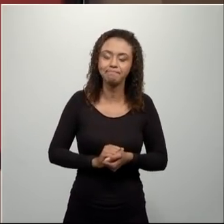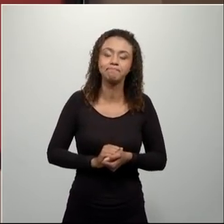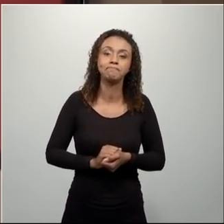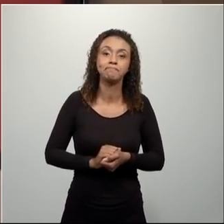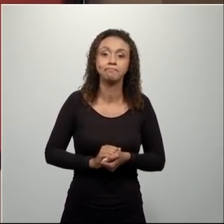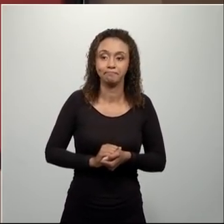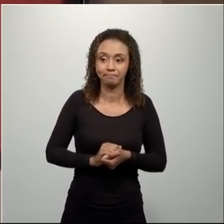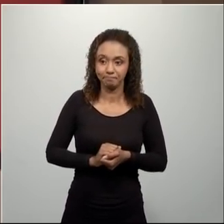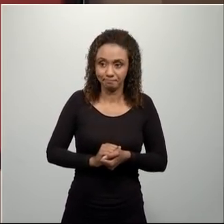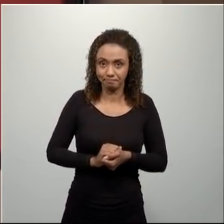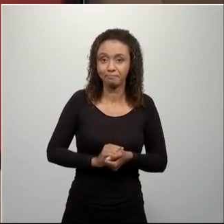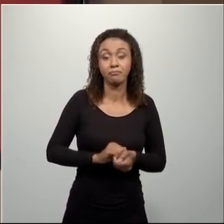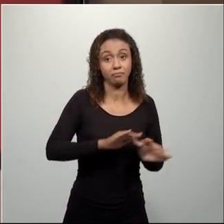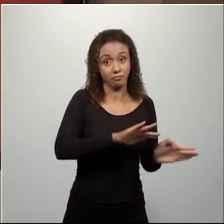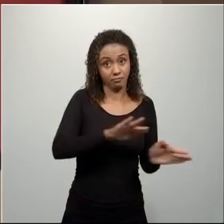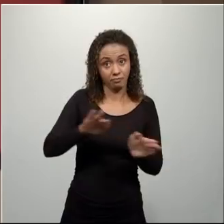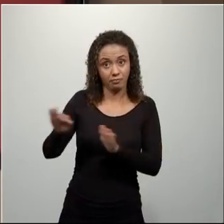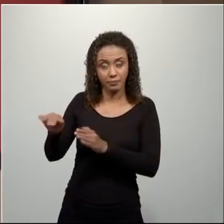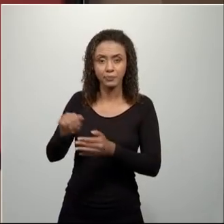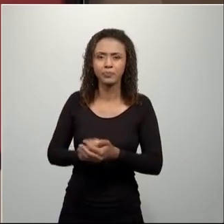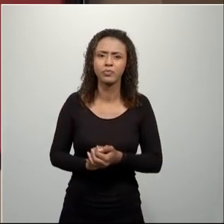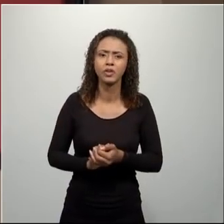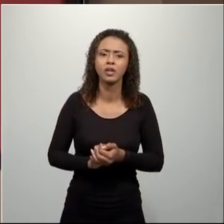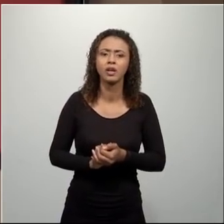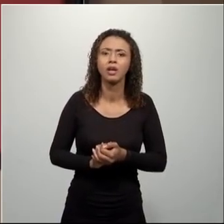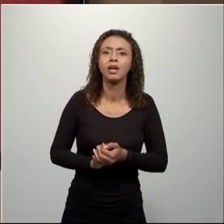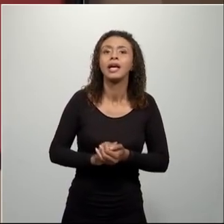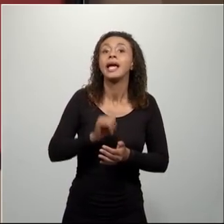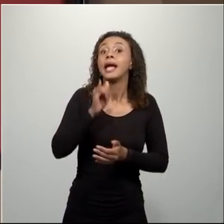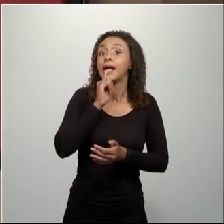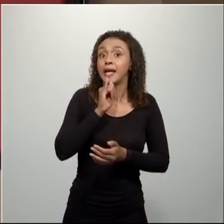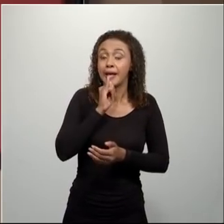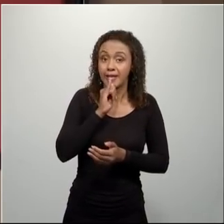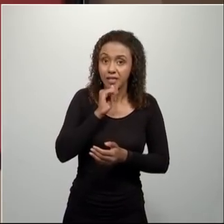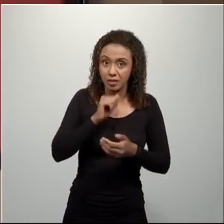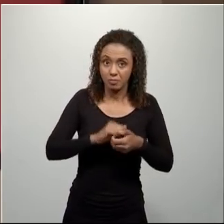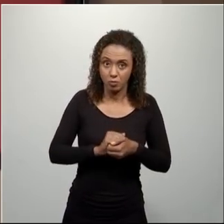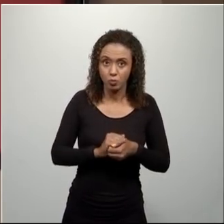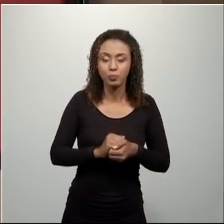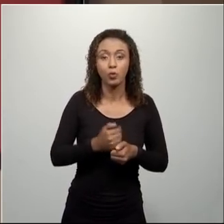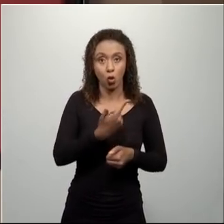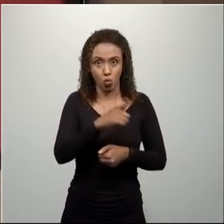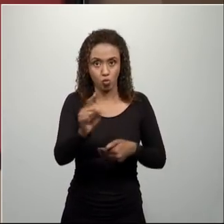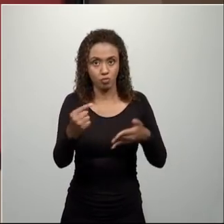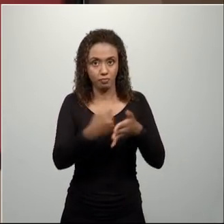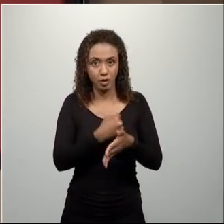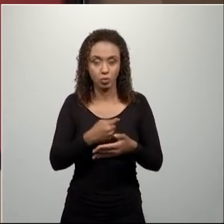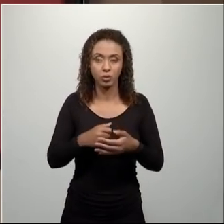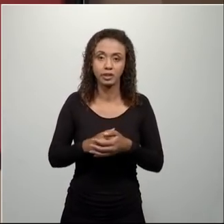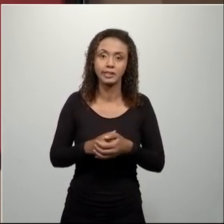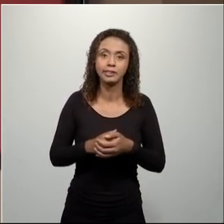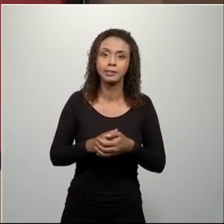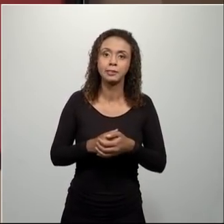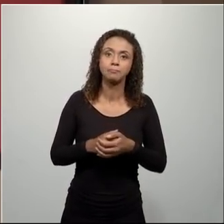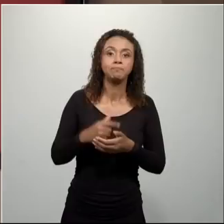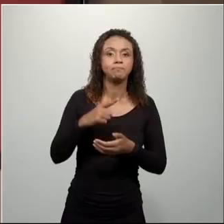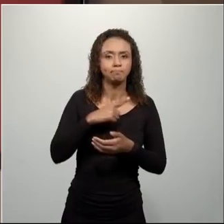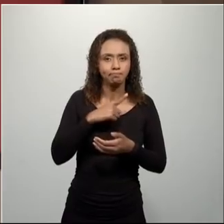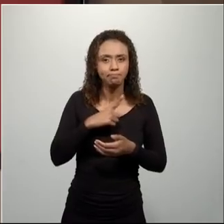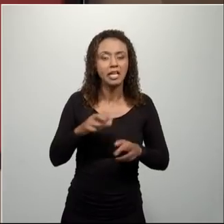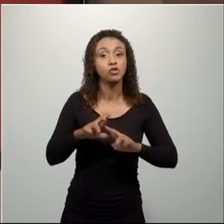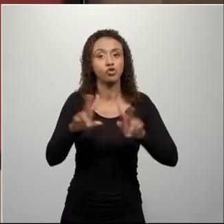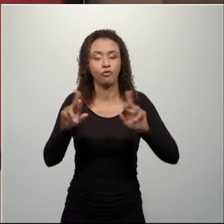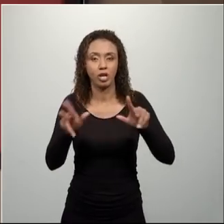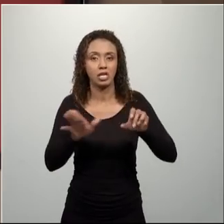depende do que você quer dizer com como o bitcoin têm diferenças notáveis entre uma e outra por